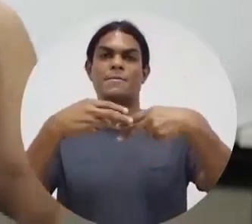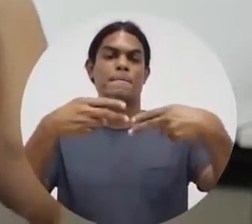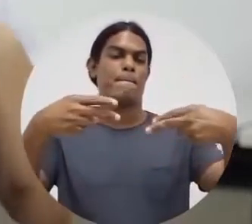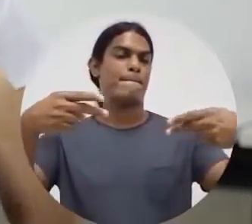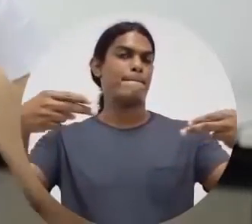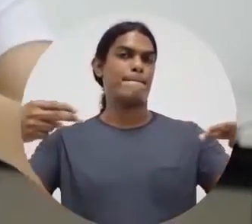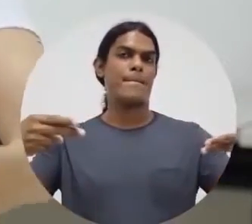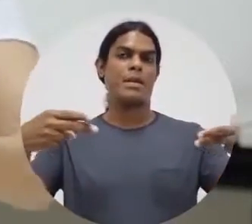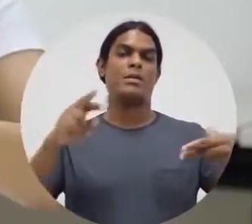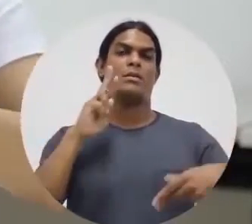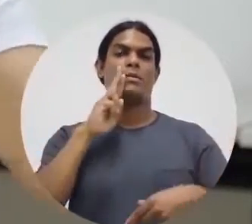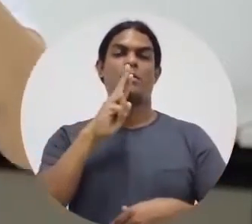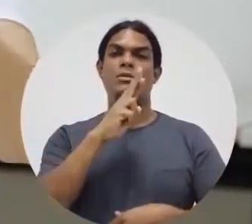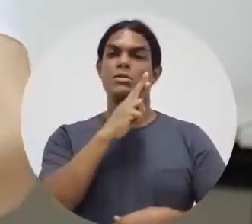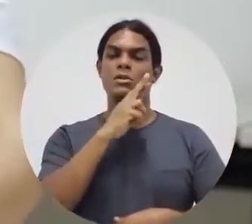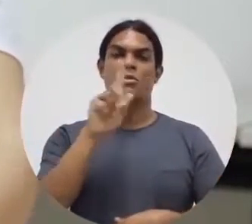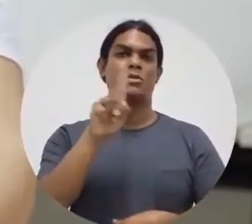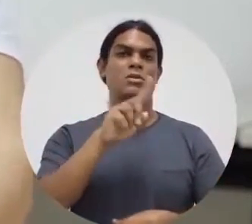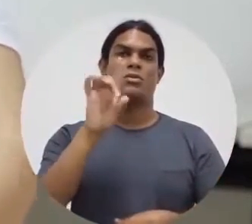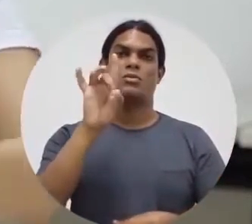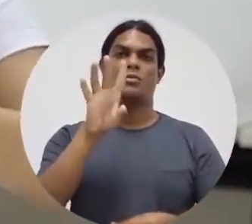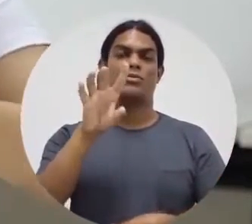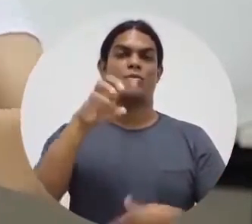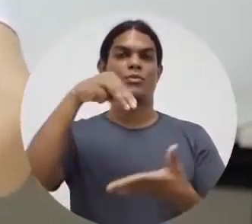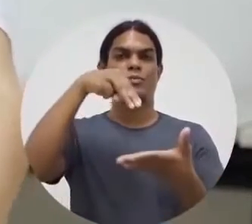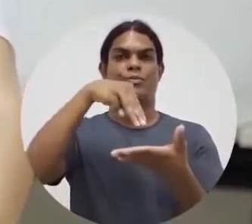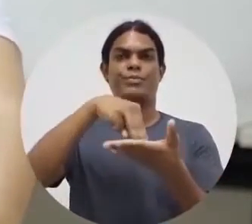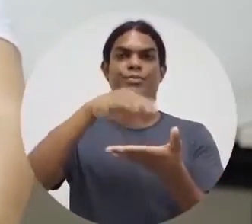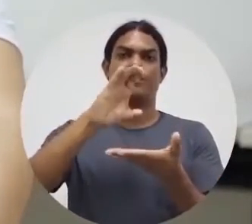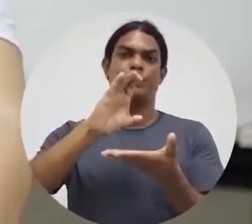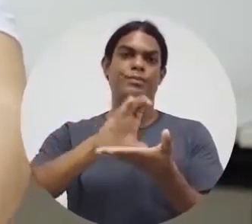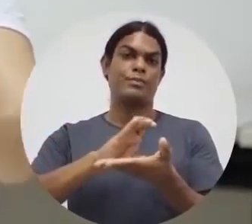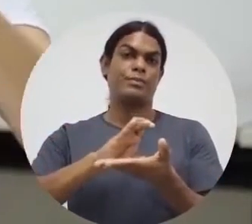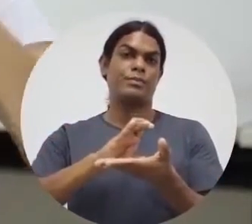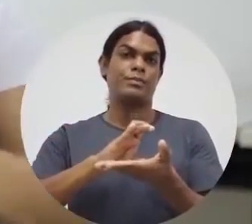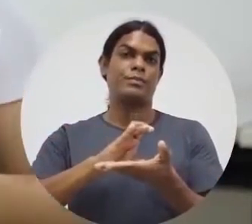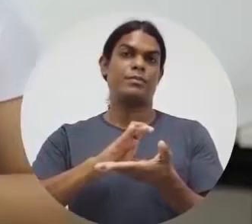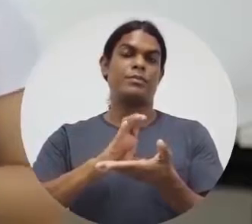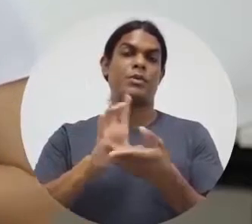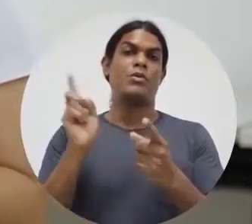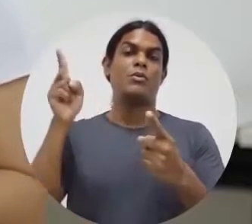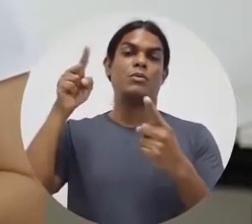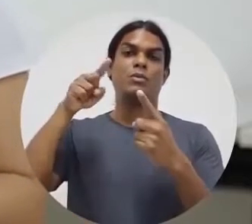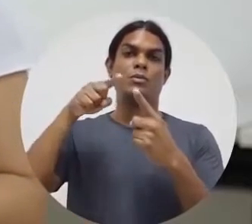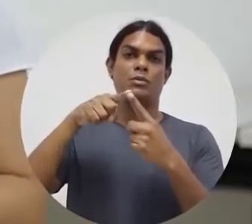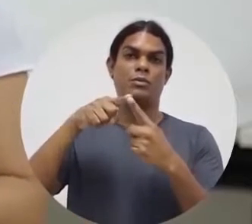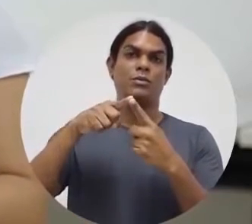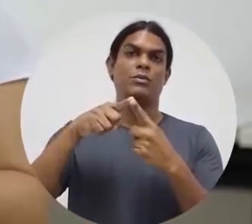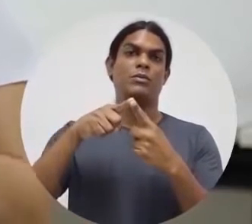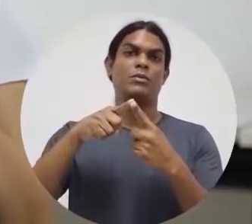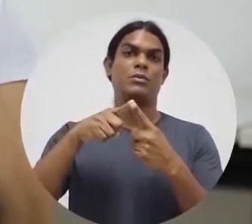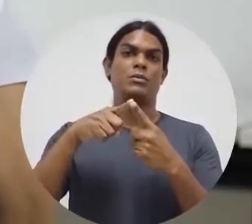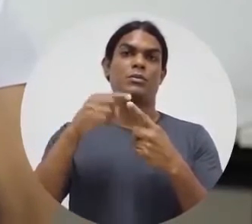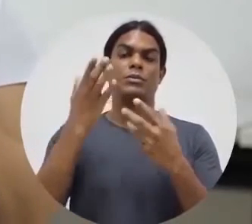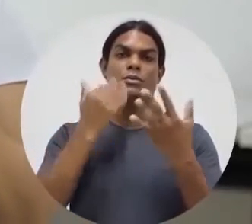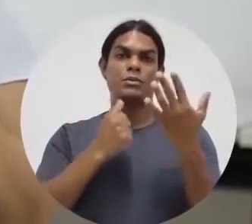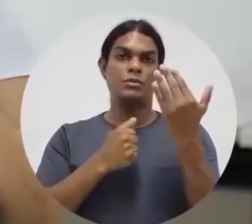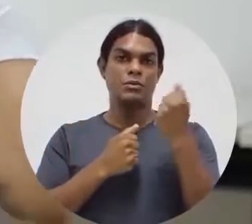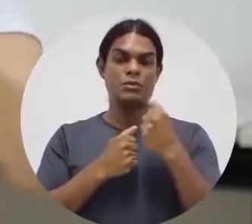espaços, ou de caminhar, ou de pegar um carro e ir para longas distâncias, com o objetivo